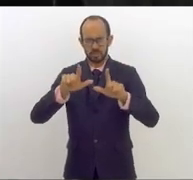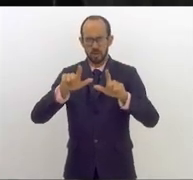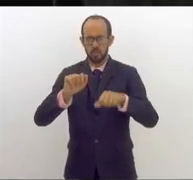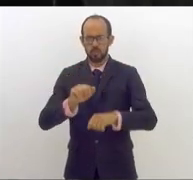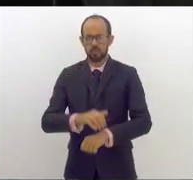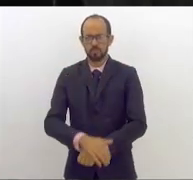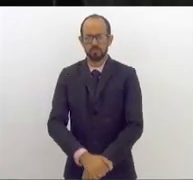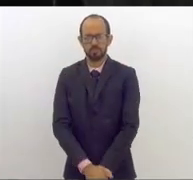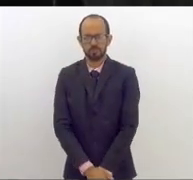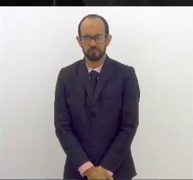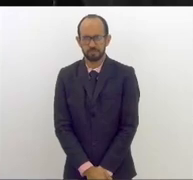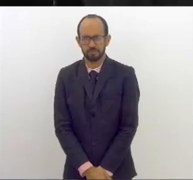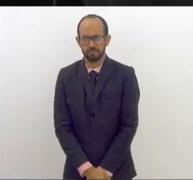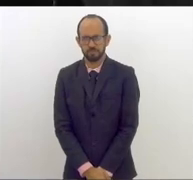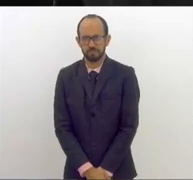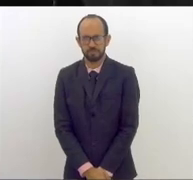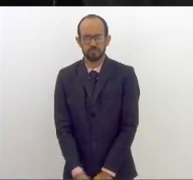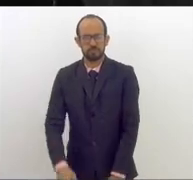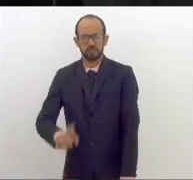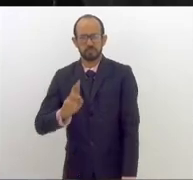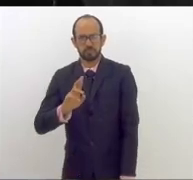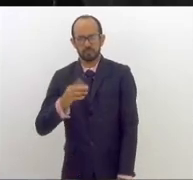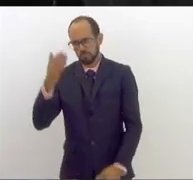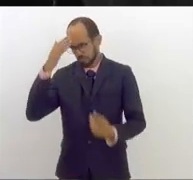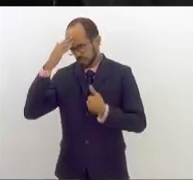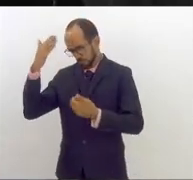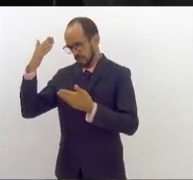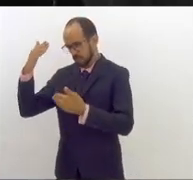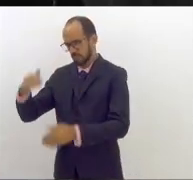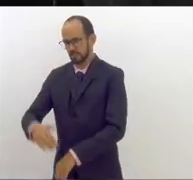enfim visibilidade e público obrigado